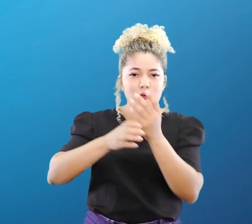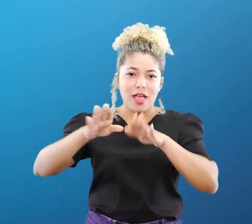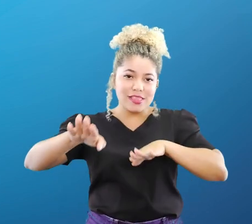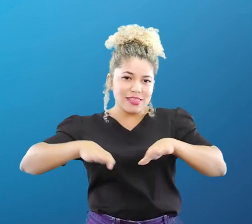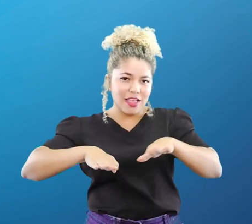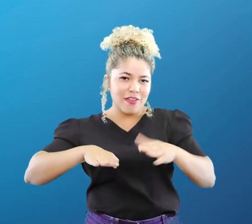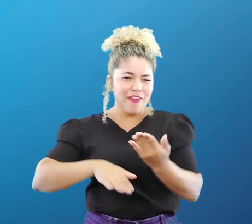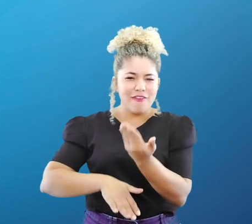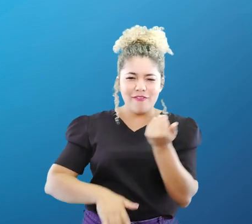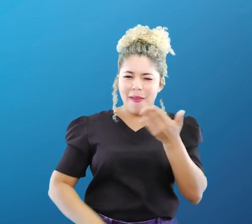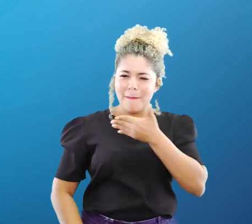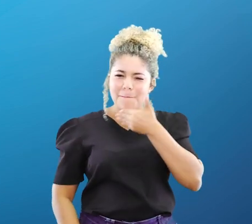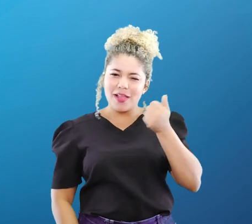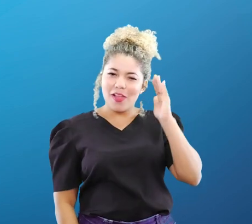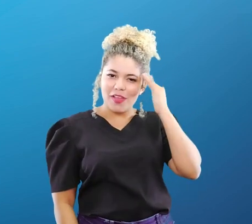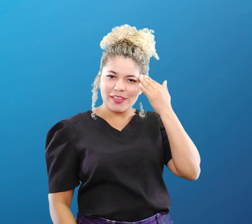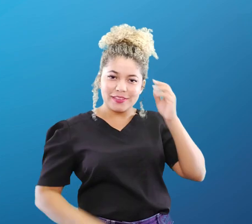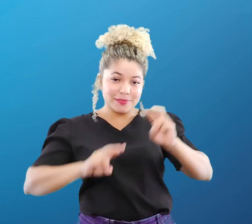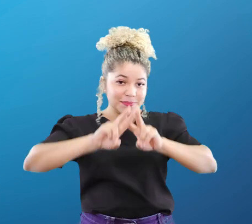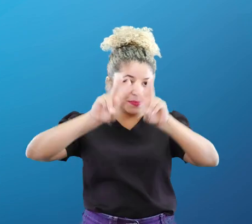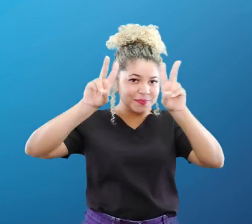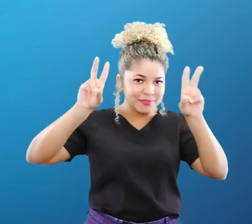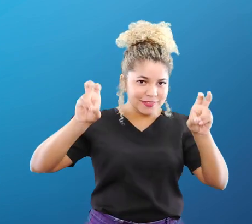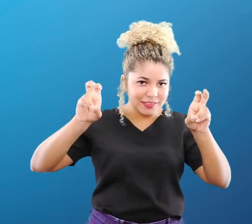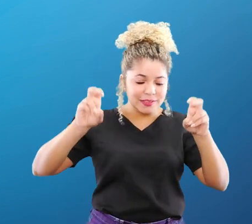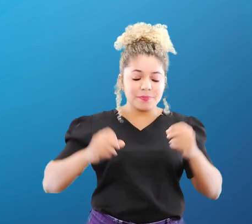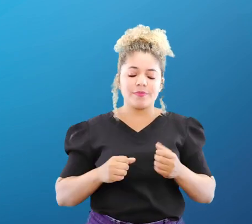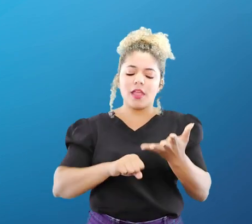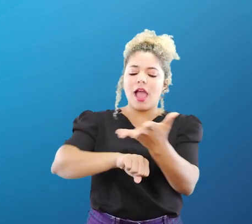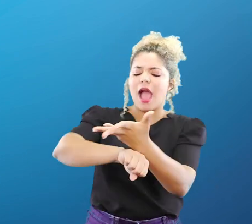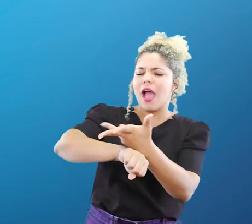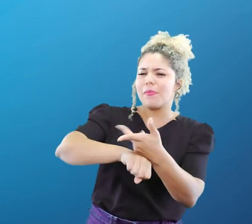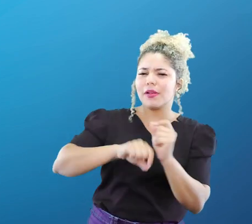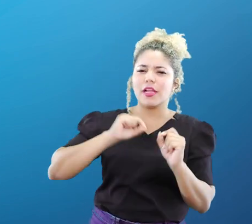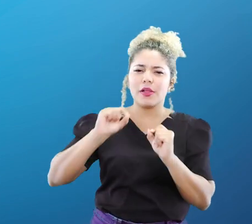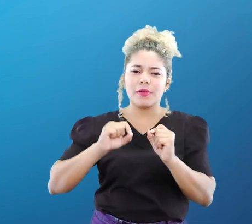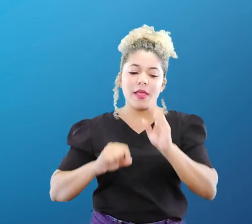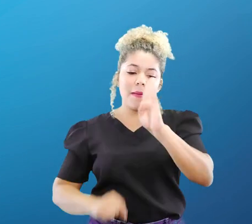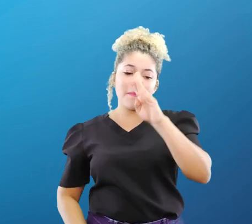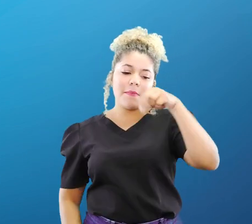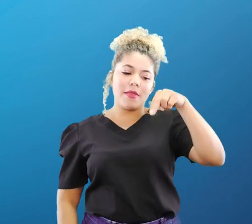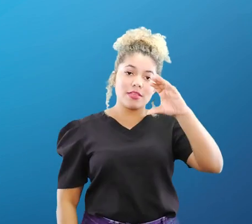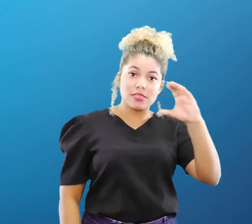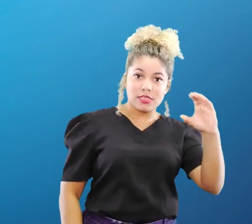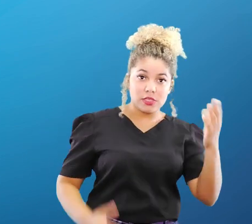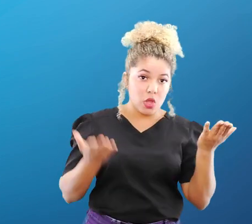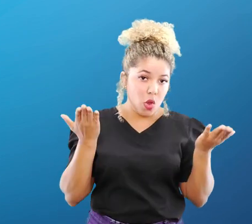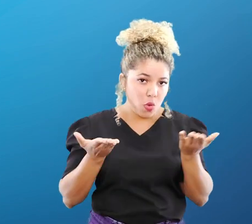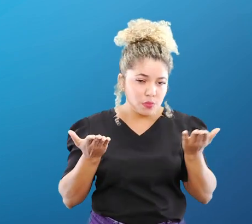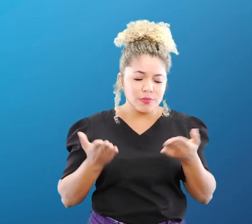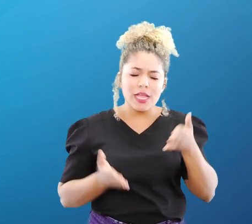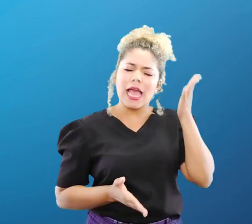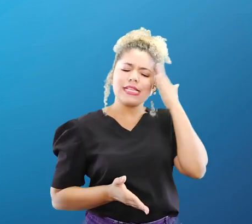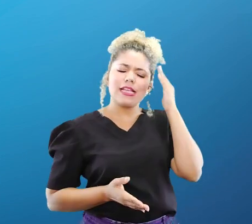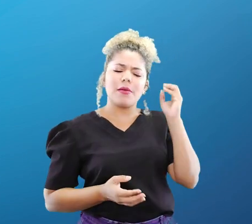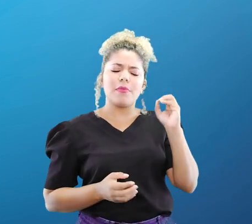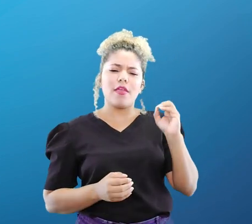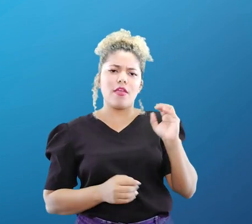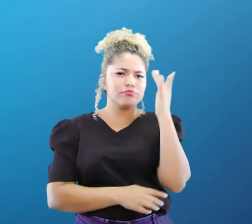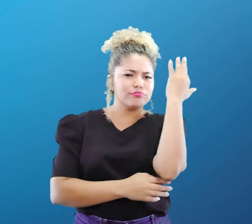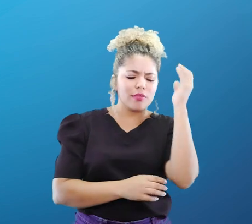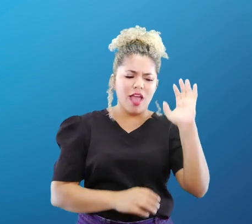Vamos entender melhor esse tema? Habilidades do BNCC dessa aula. Interpretar fenômenos naturais,